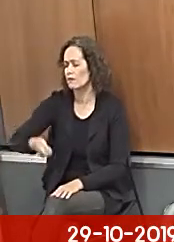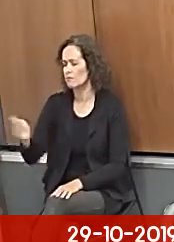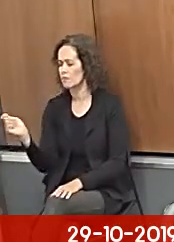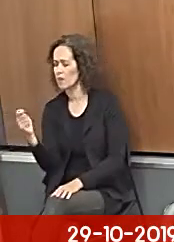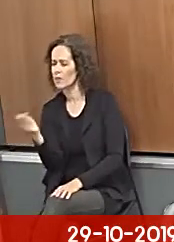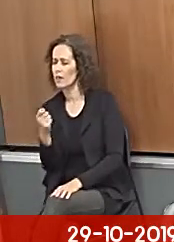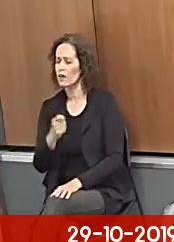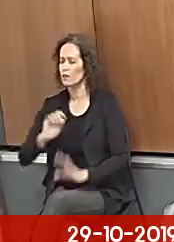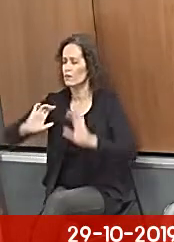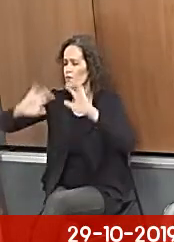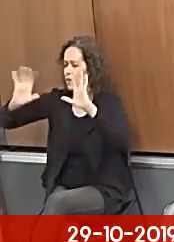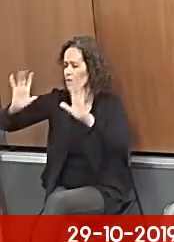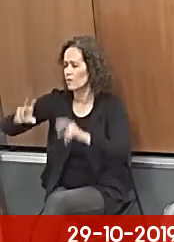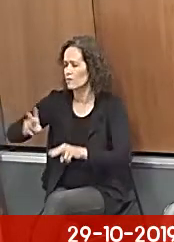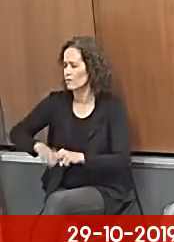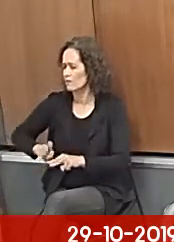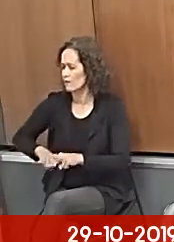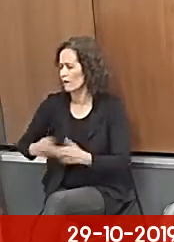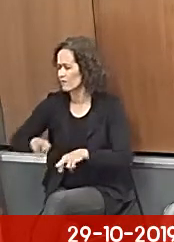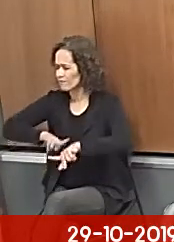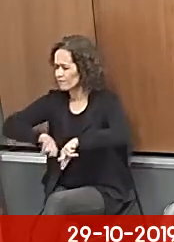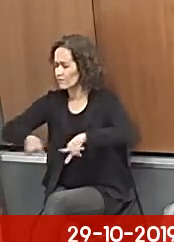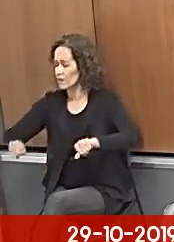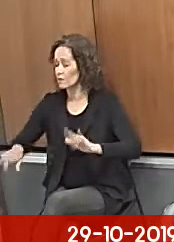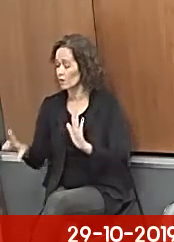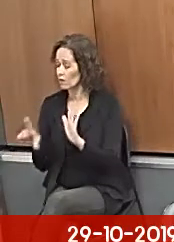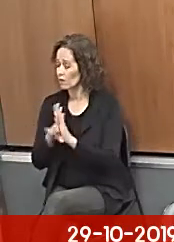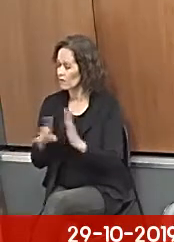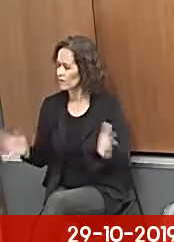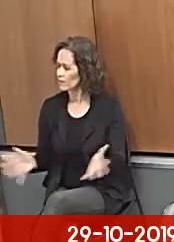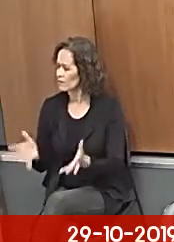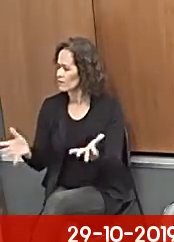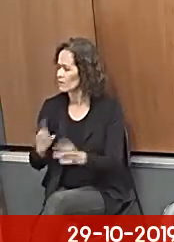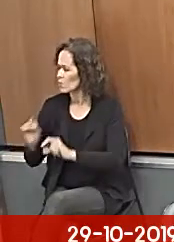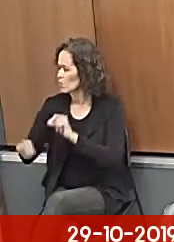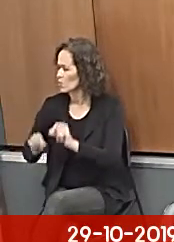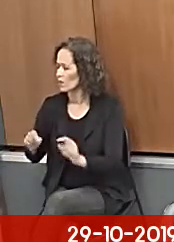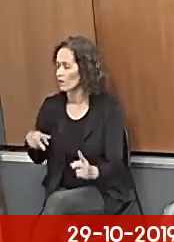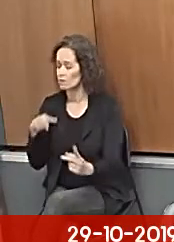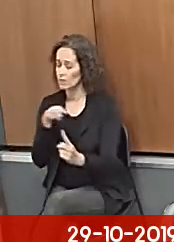voleibol sentado. Né? Então, lei de incentivo vem na perspectiva